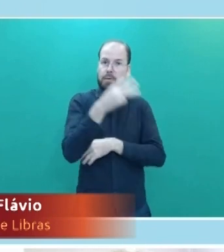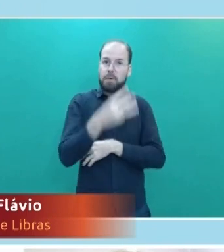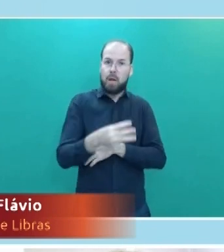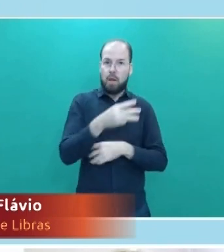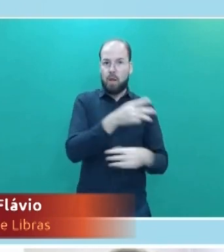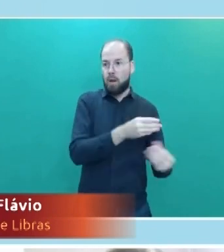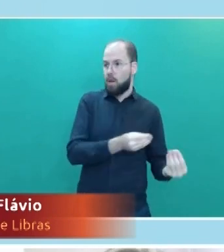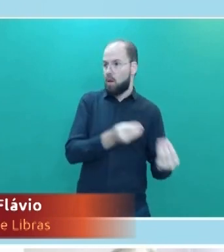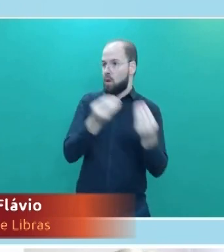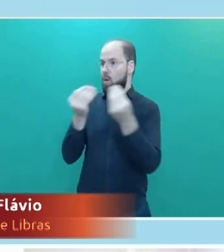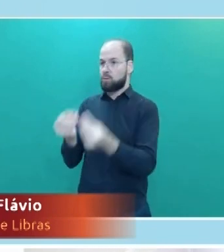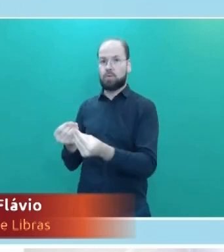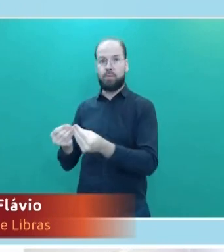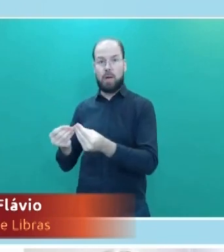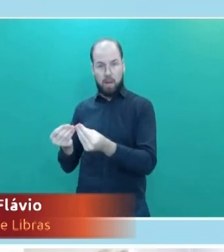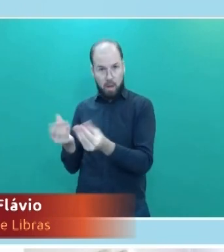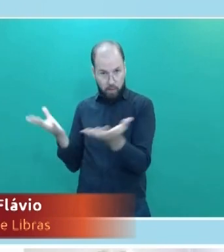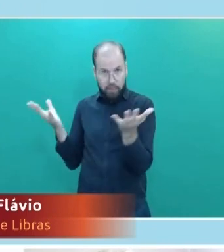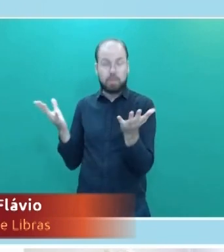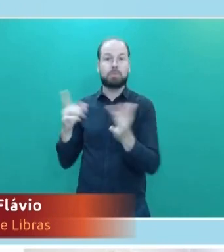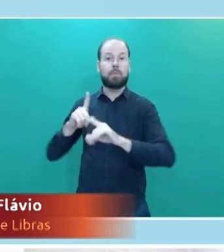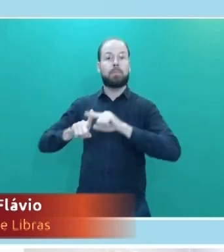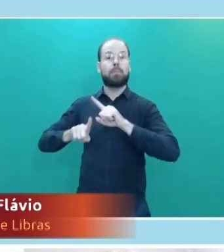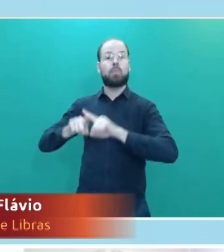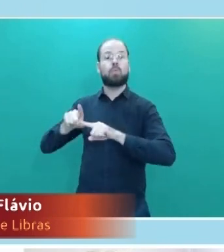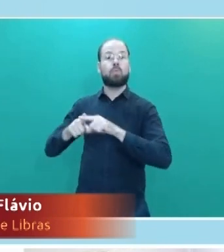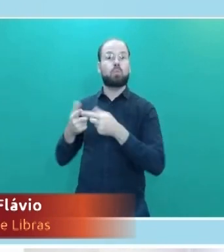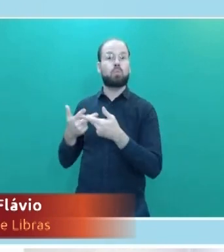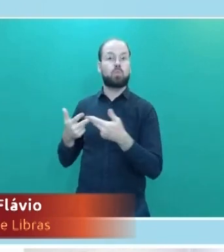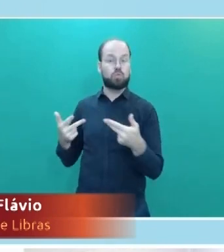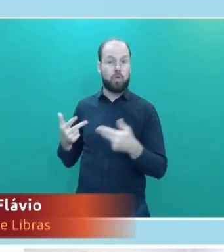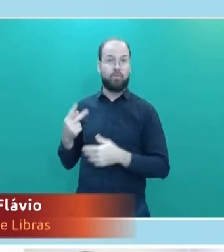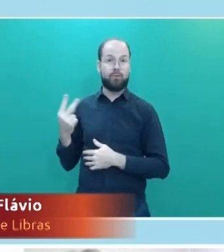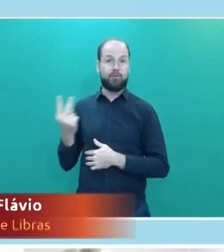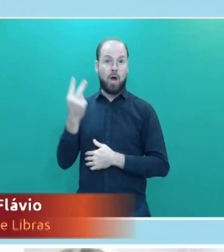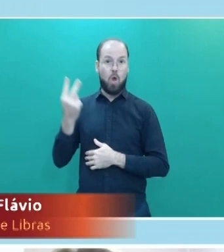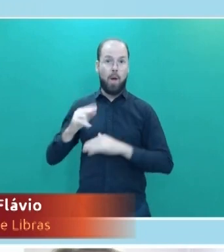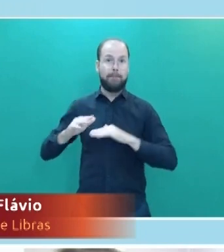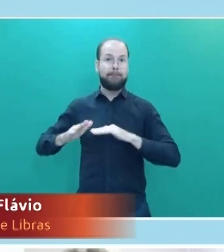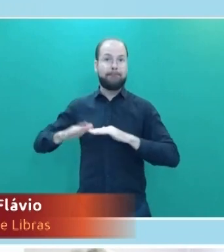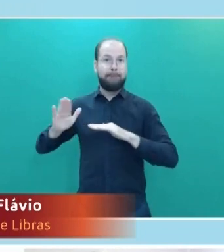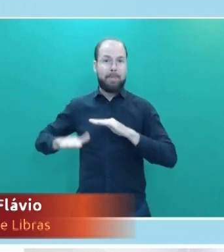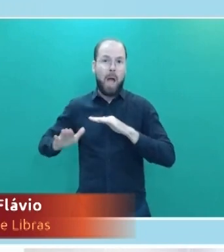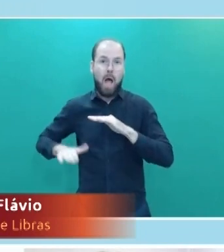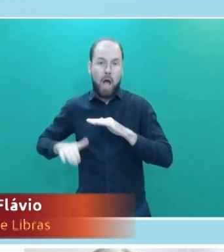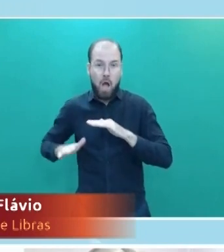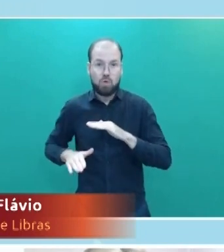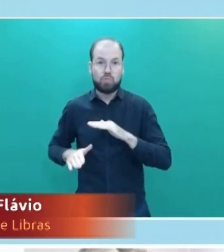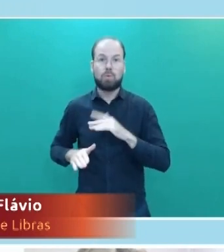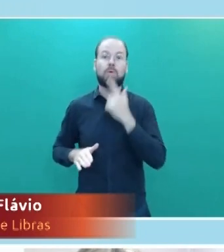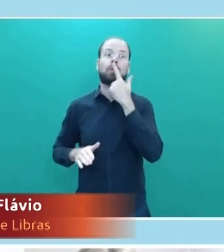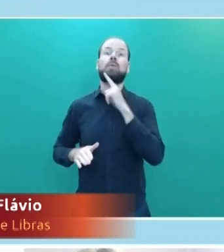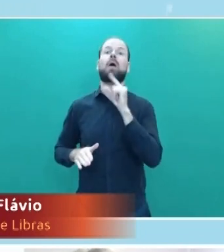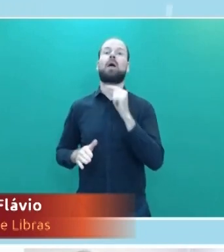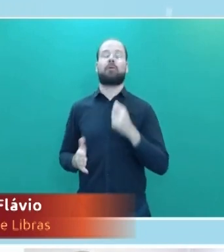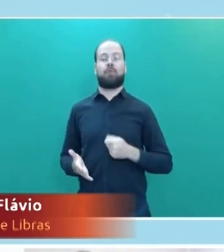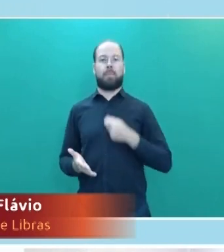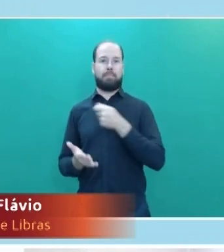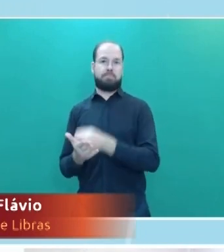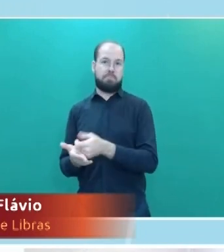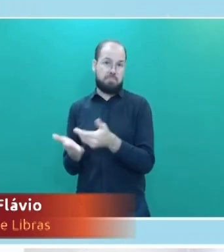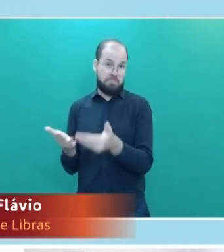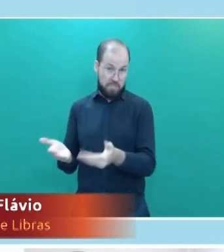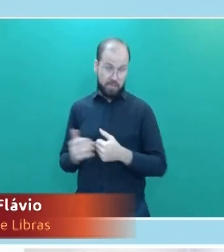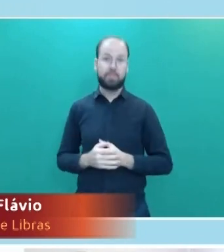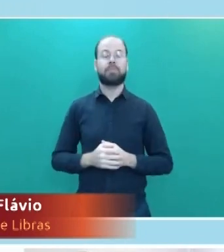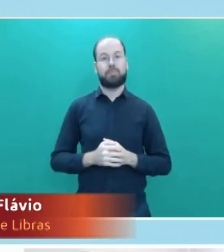oferecendo um produto que é de valor mais baixo, por óbvio, alguém vai pagar por isso. E eu falei produto